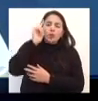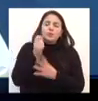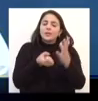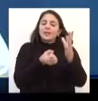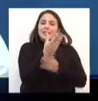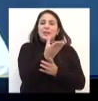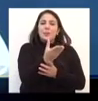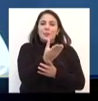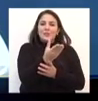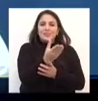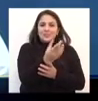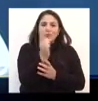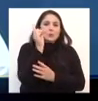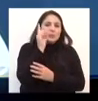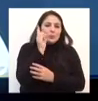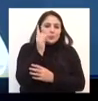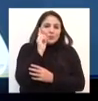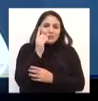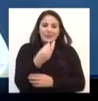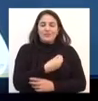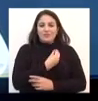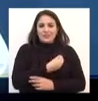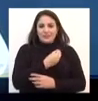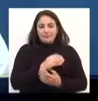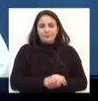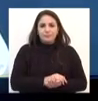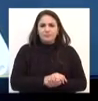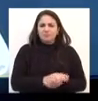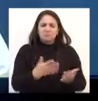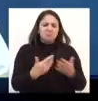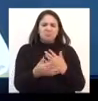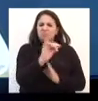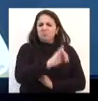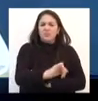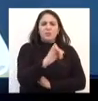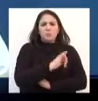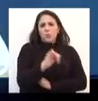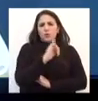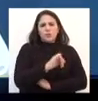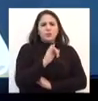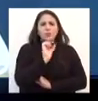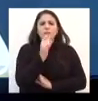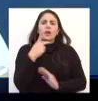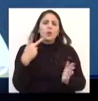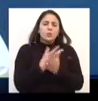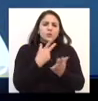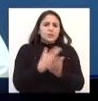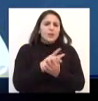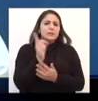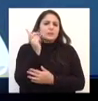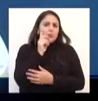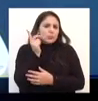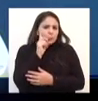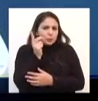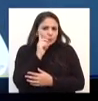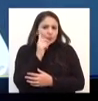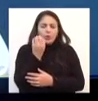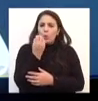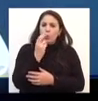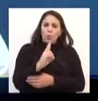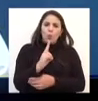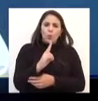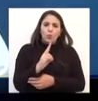projetar no nosso dia a dia, na nossa vida. Então, independente dos fatos que nos ocorrem no nosso dia a dia